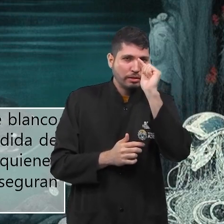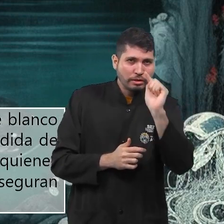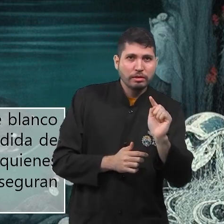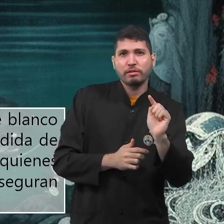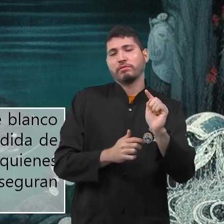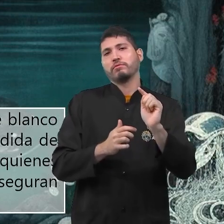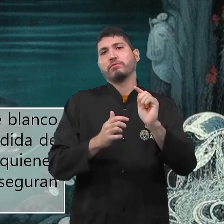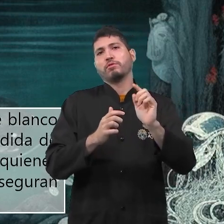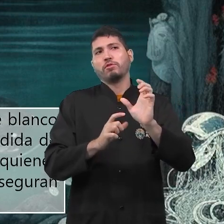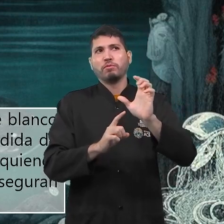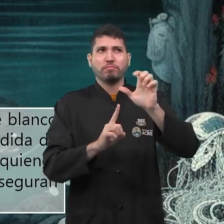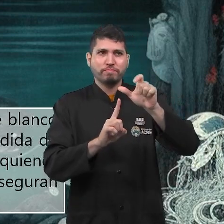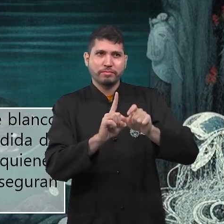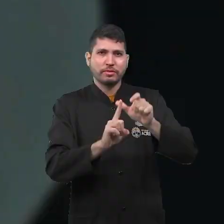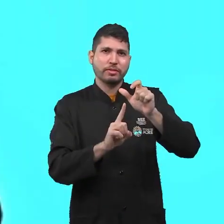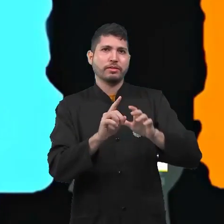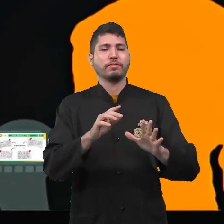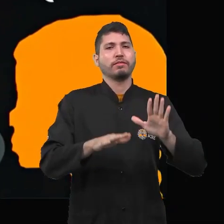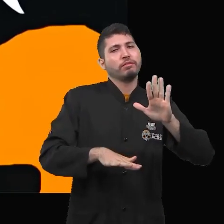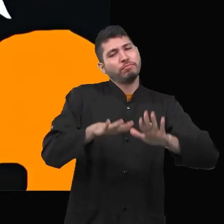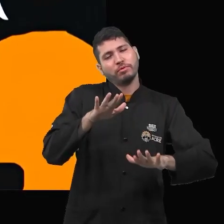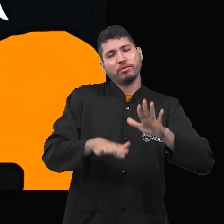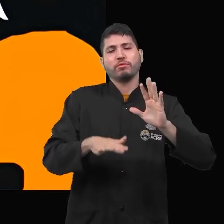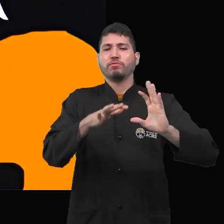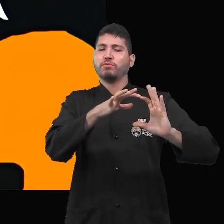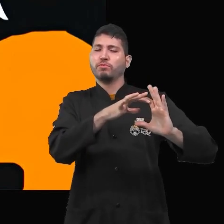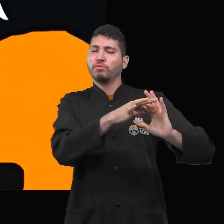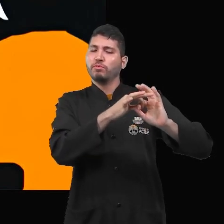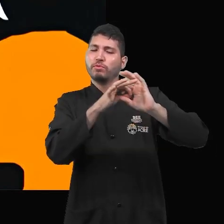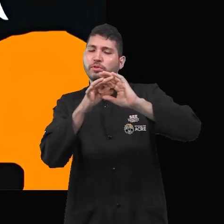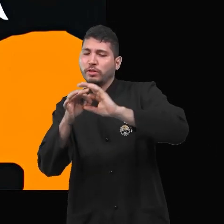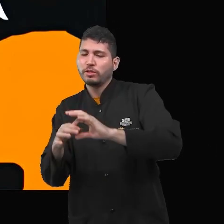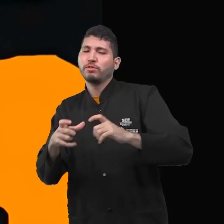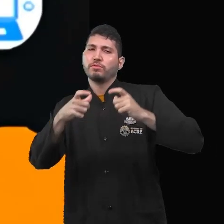geração em geração a depender do contexto onde está inserida.